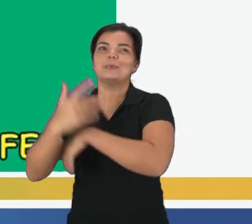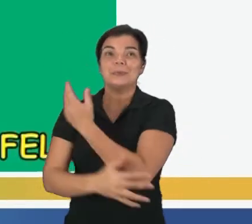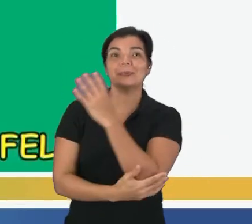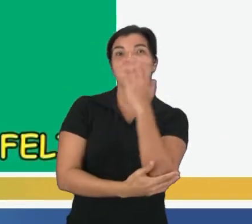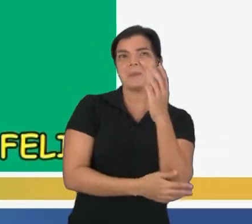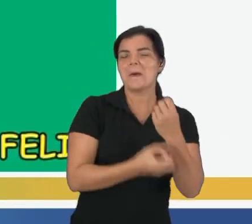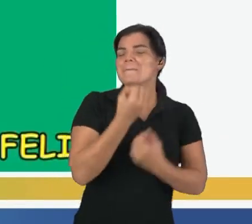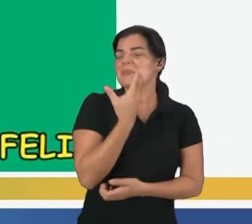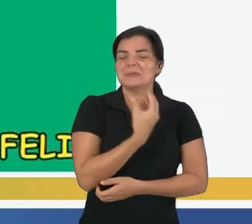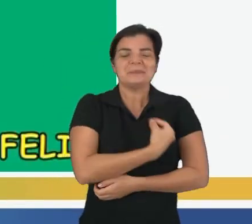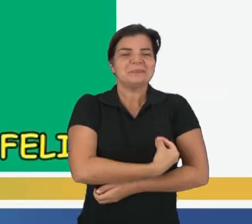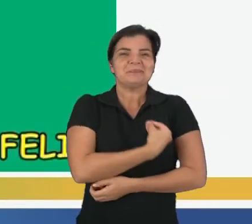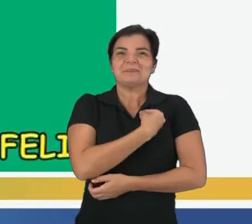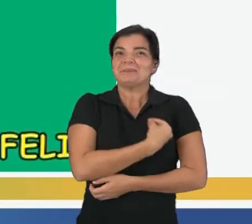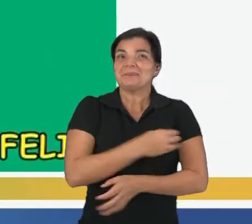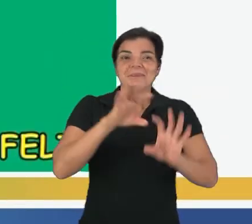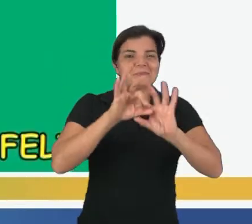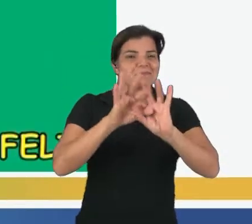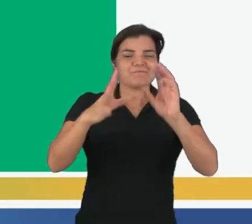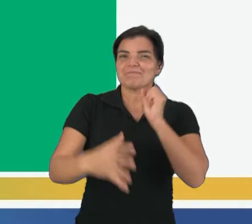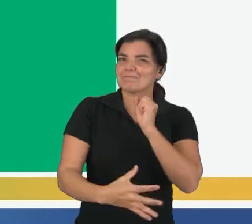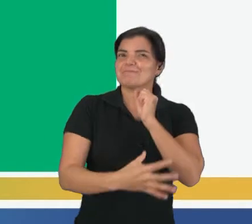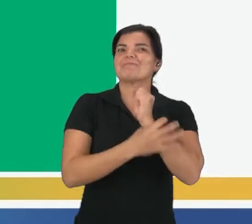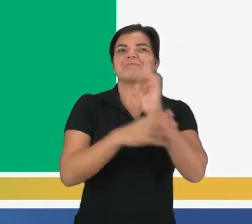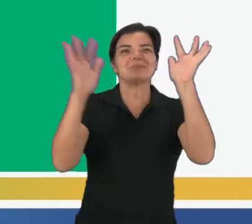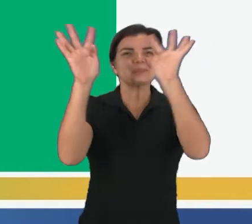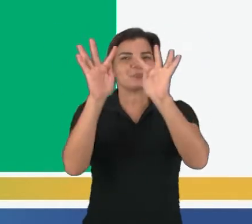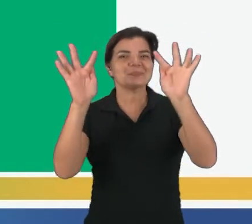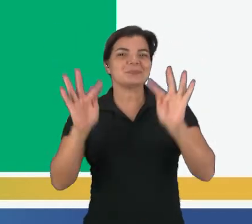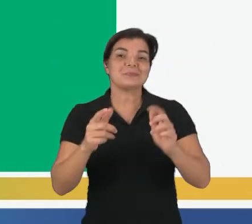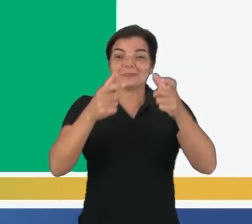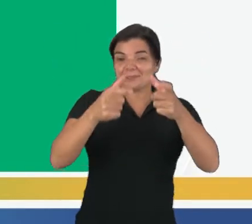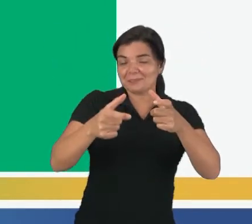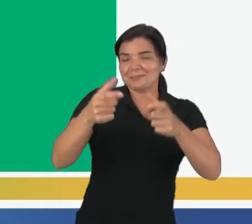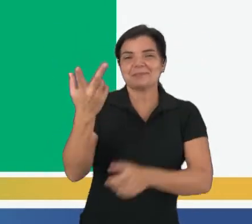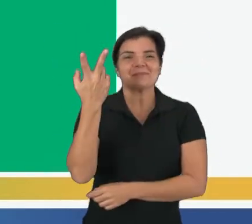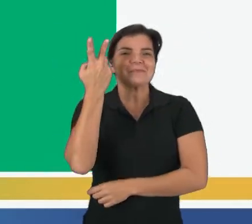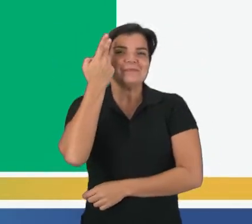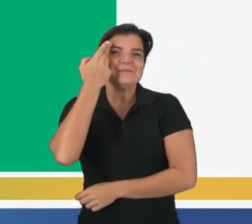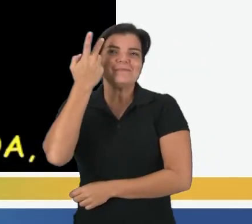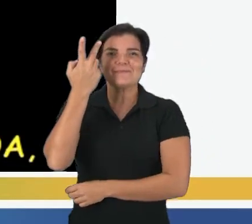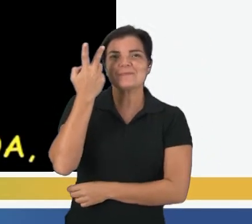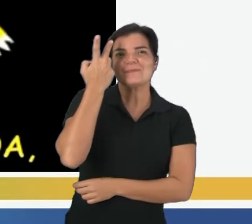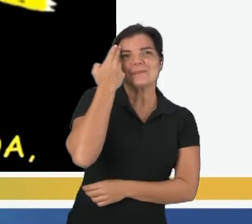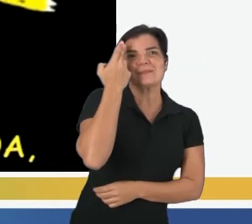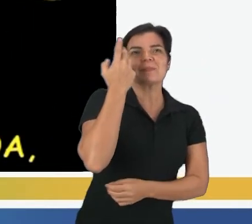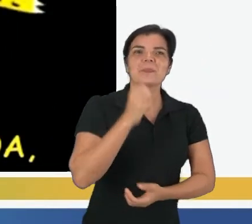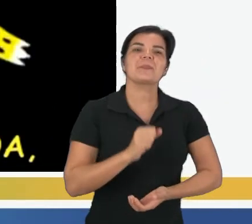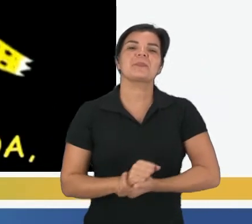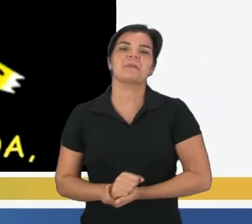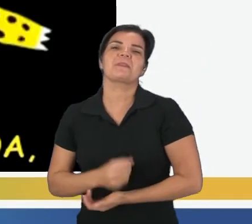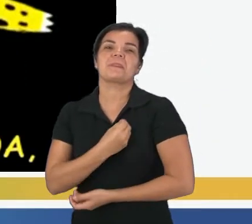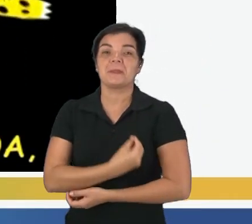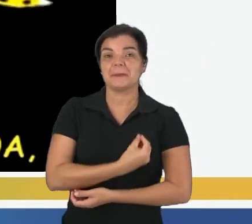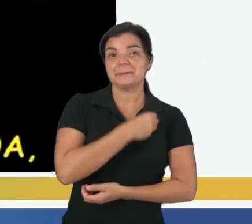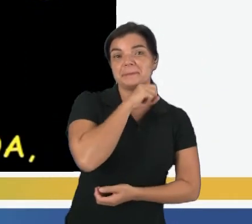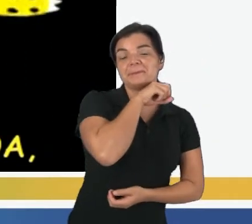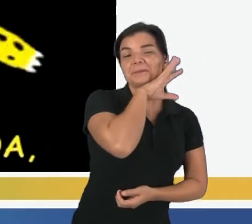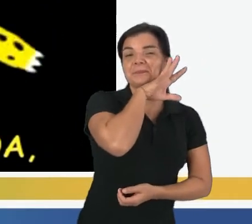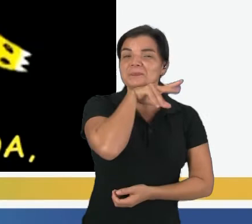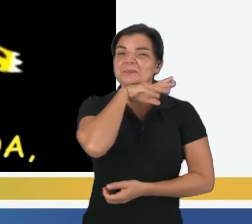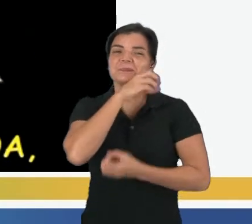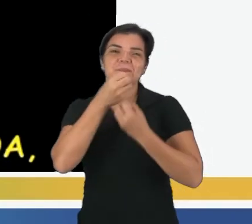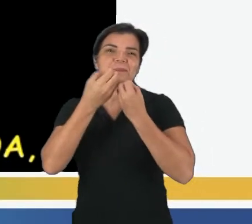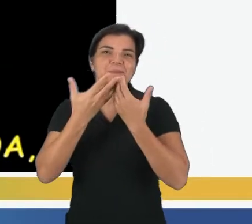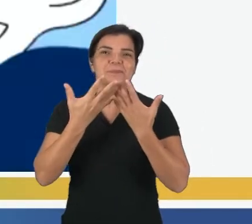Bom mesmo é viver seguro, livre e feliz no seu habitat natural. Vida de bicho é